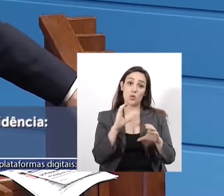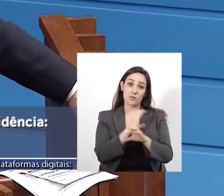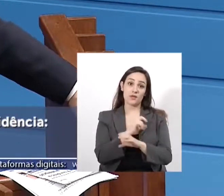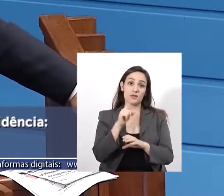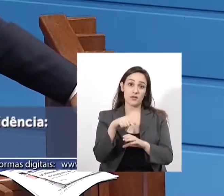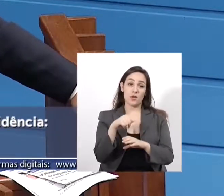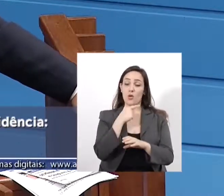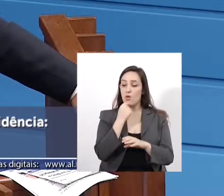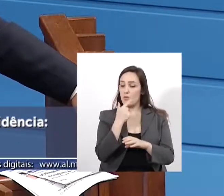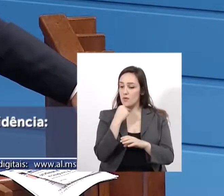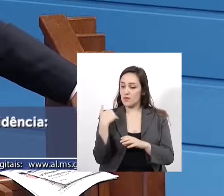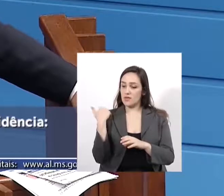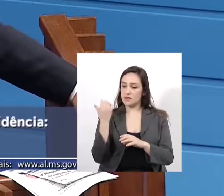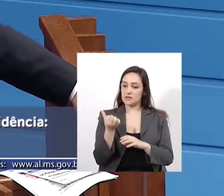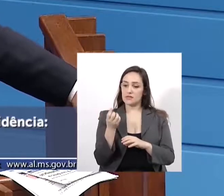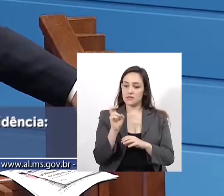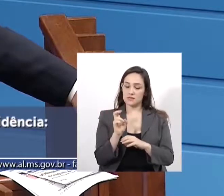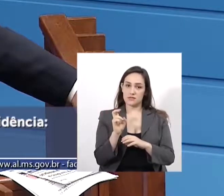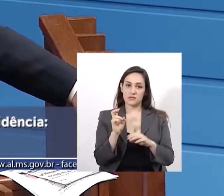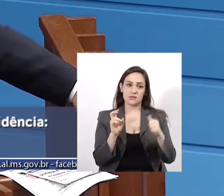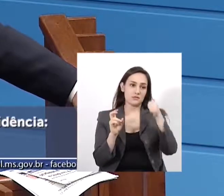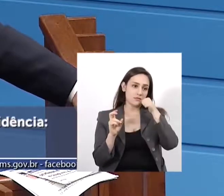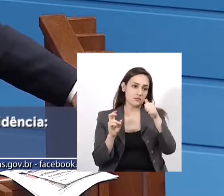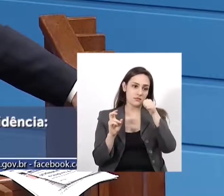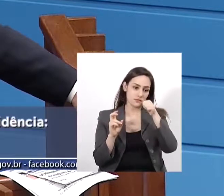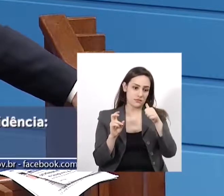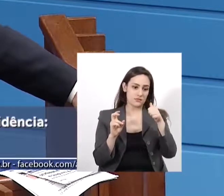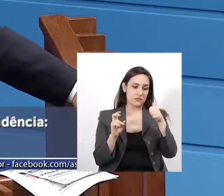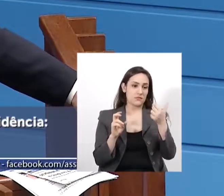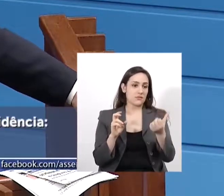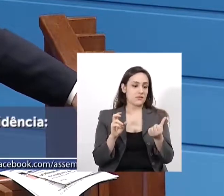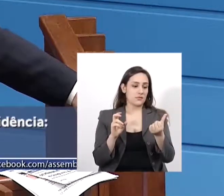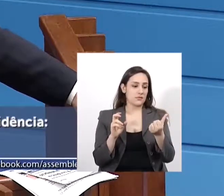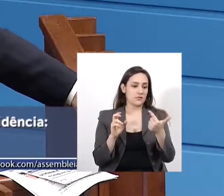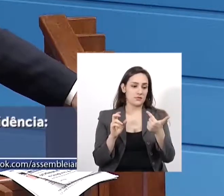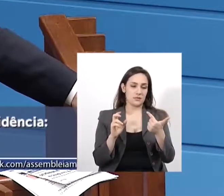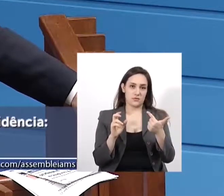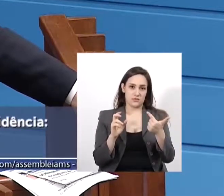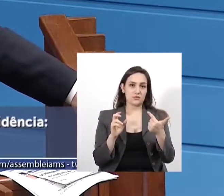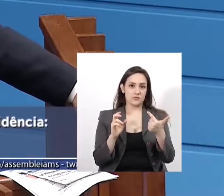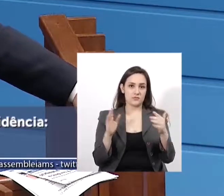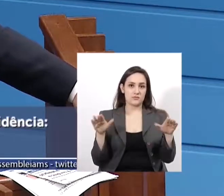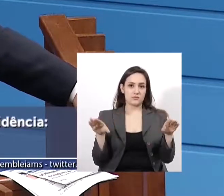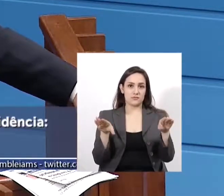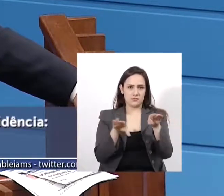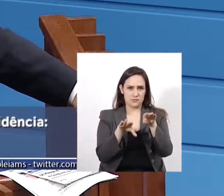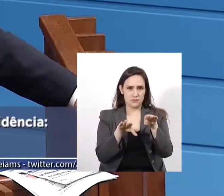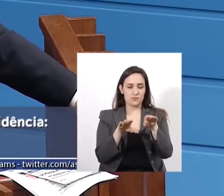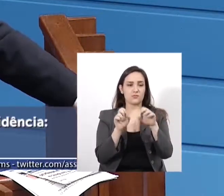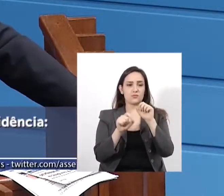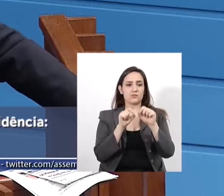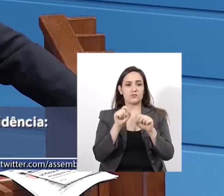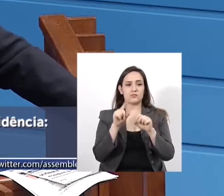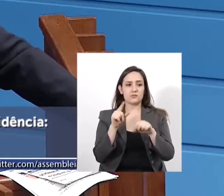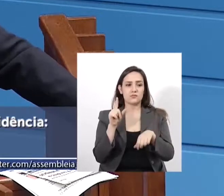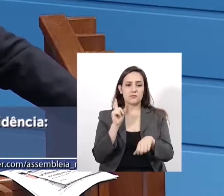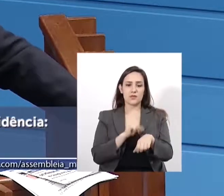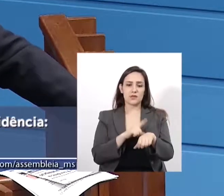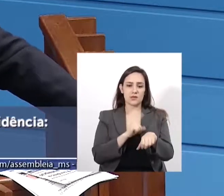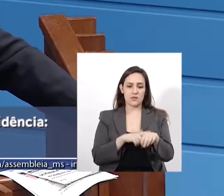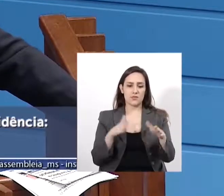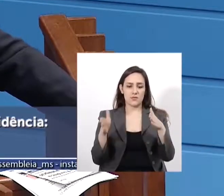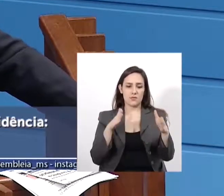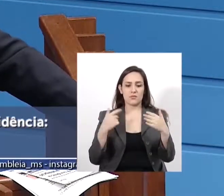homens 65 anos e para as mulheres 62 anos. E o tempo mínimo de